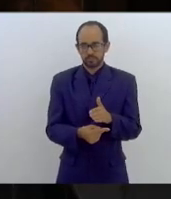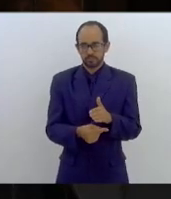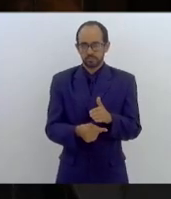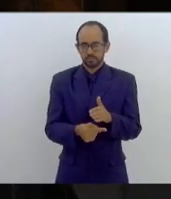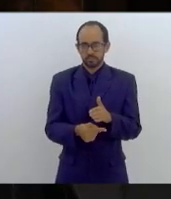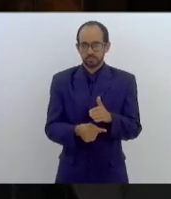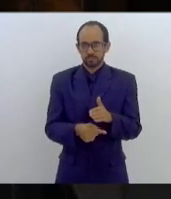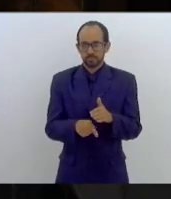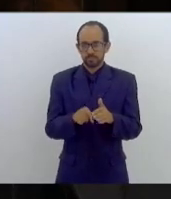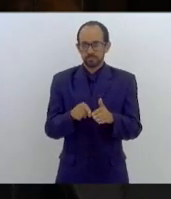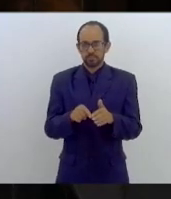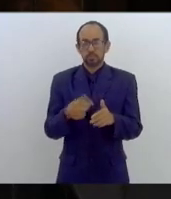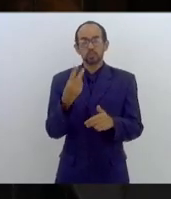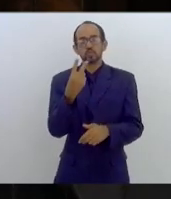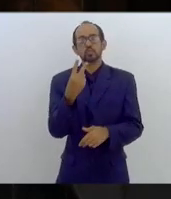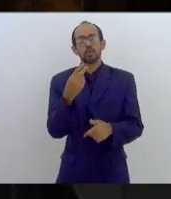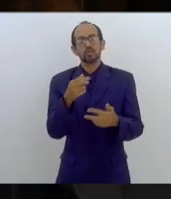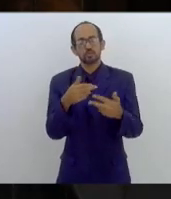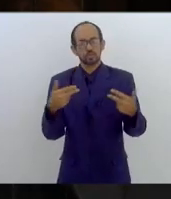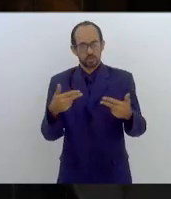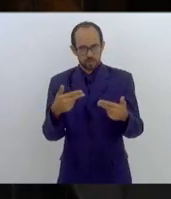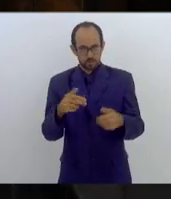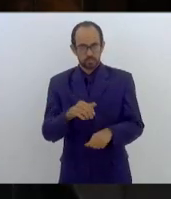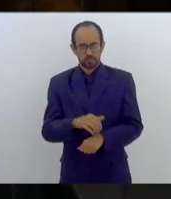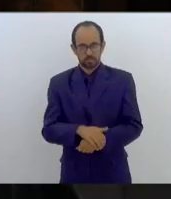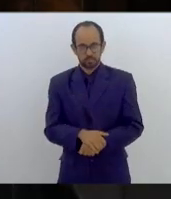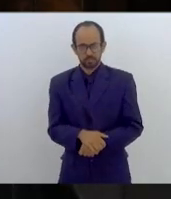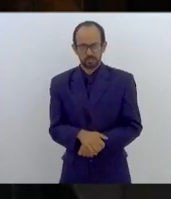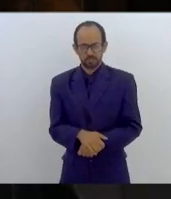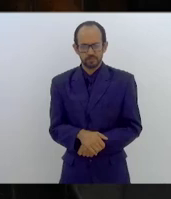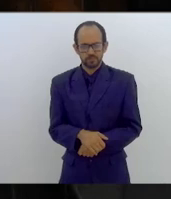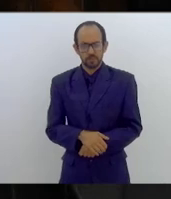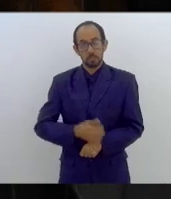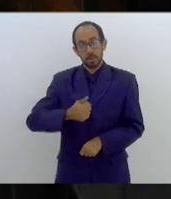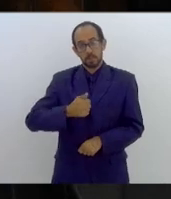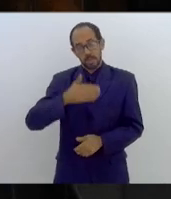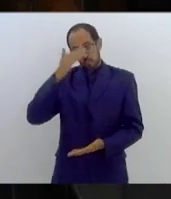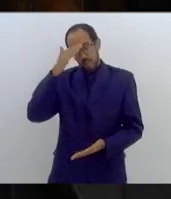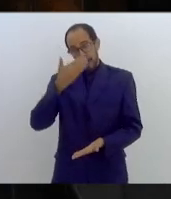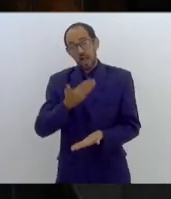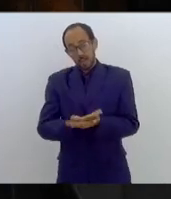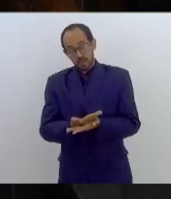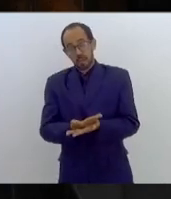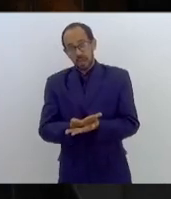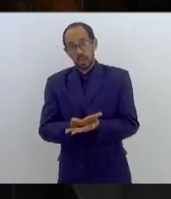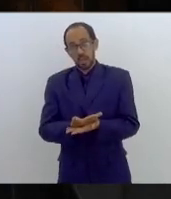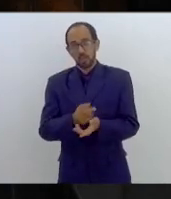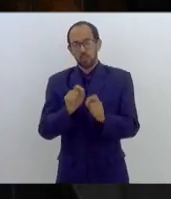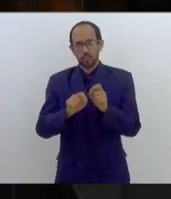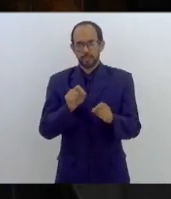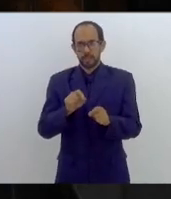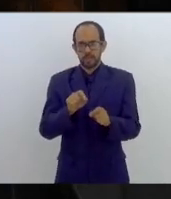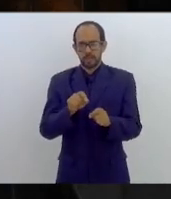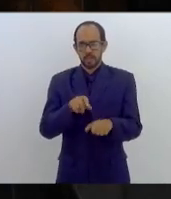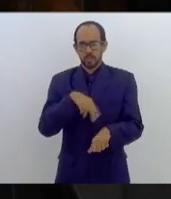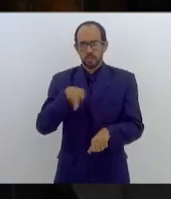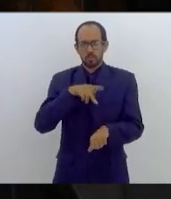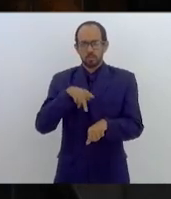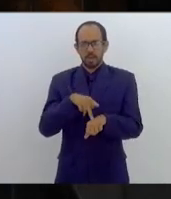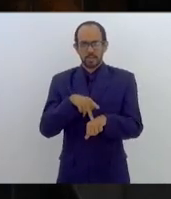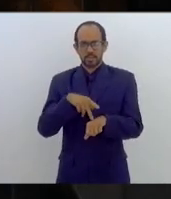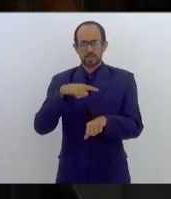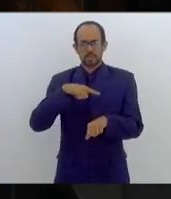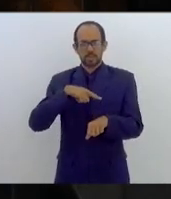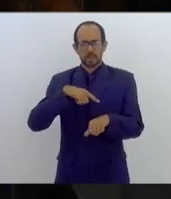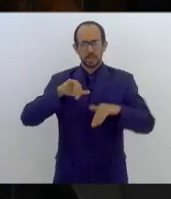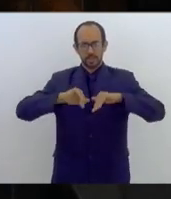baseadas em duas crenças. A crença que, com um país que tem a separação